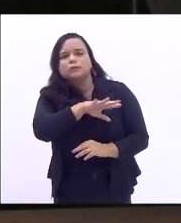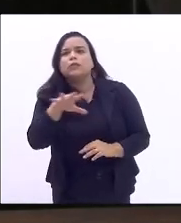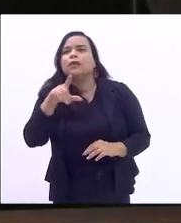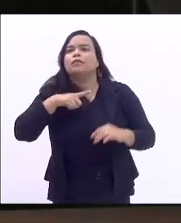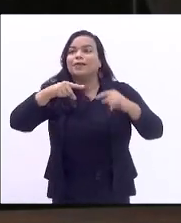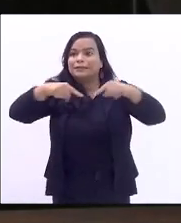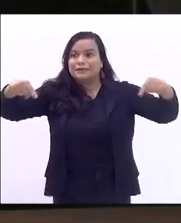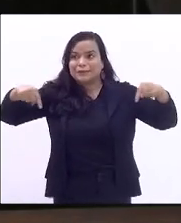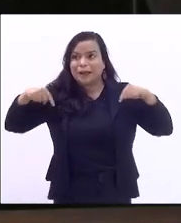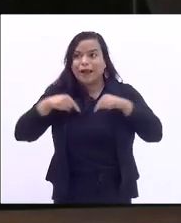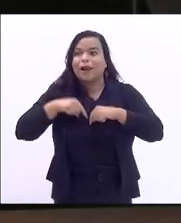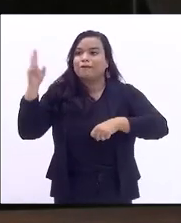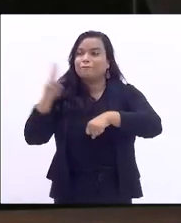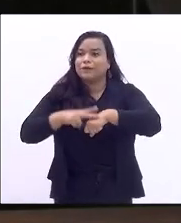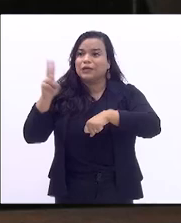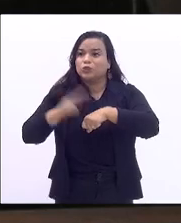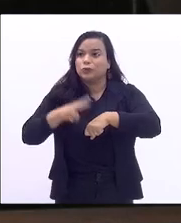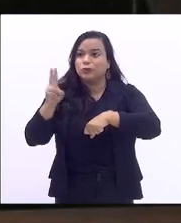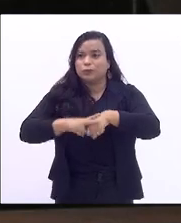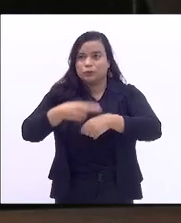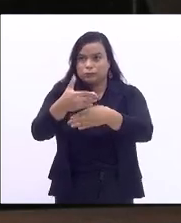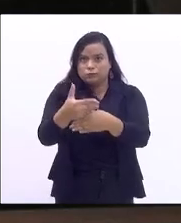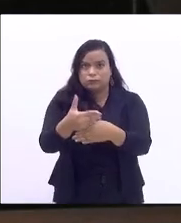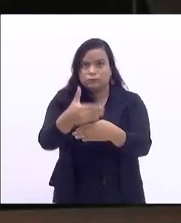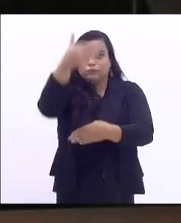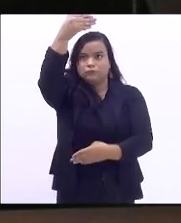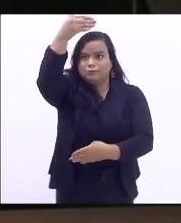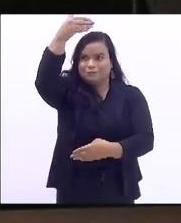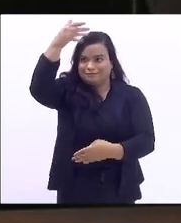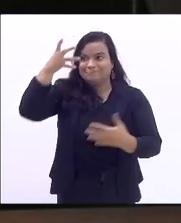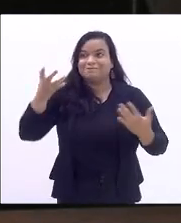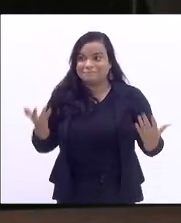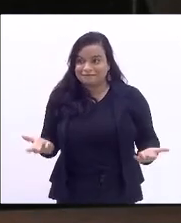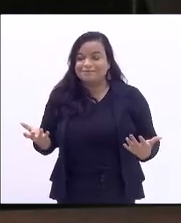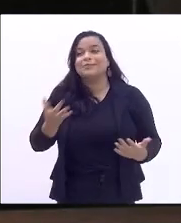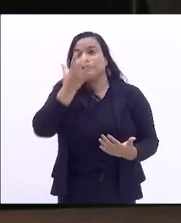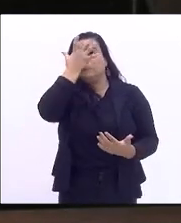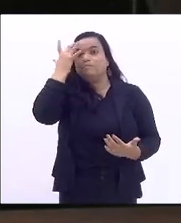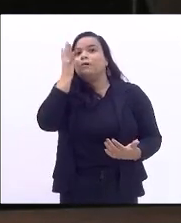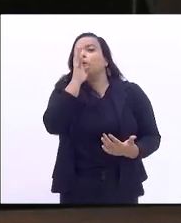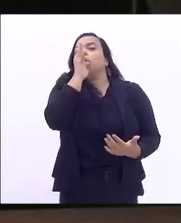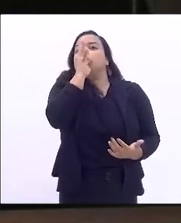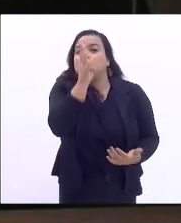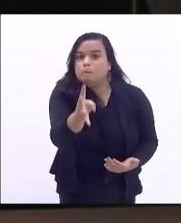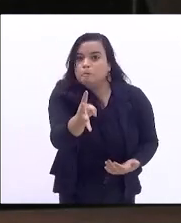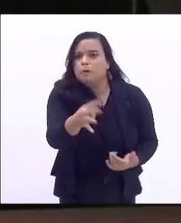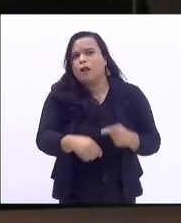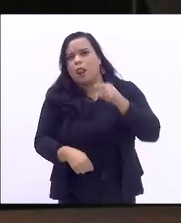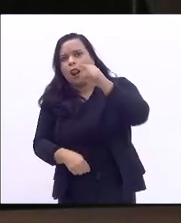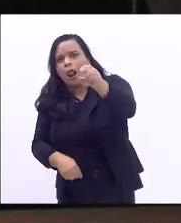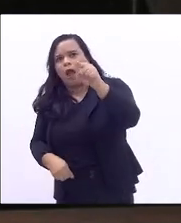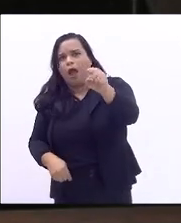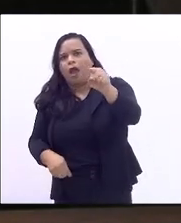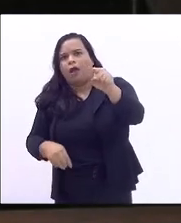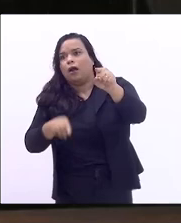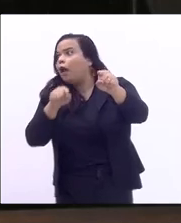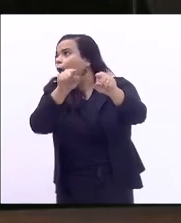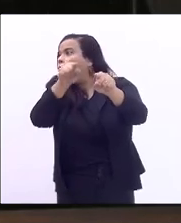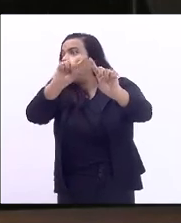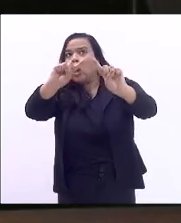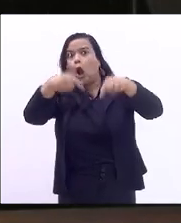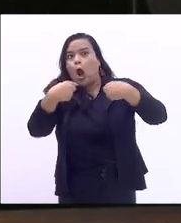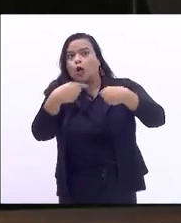sala que tem um vidro e de maneira aqui aqueles que estão dentro da sala não